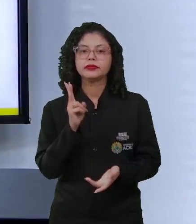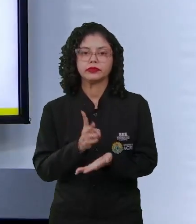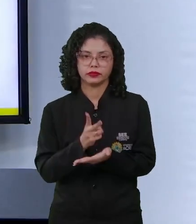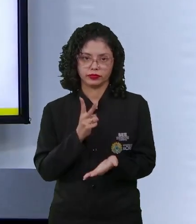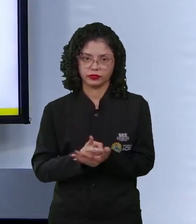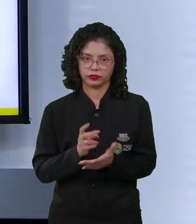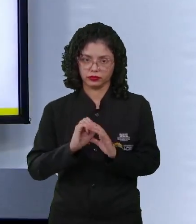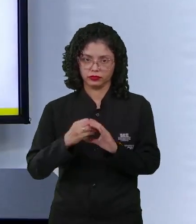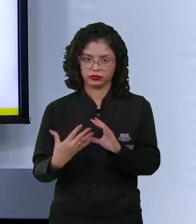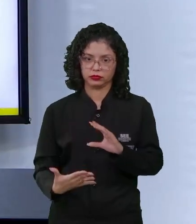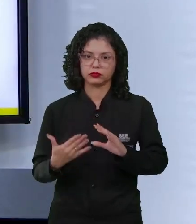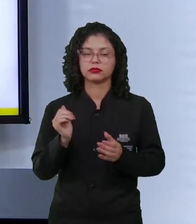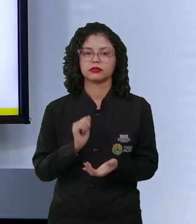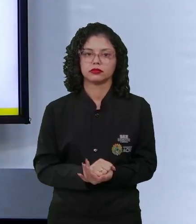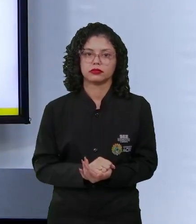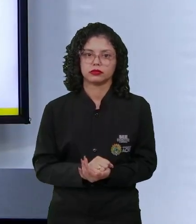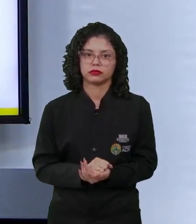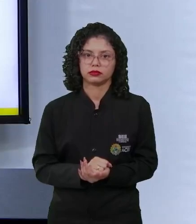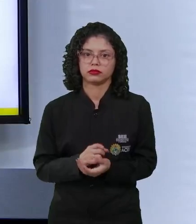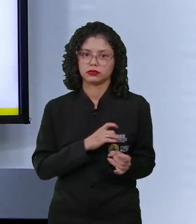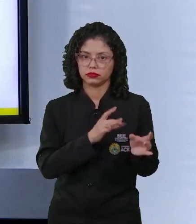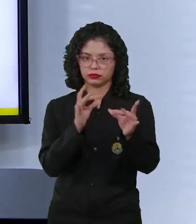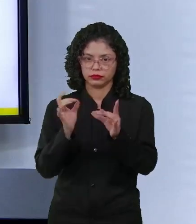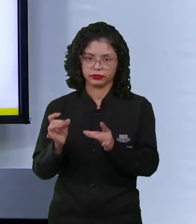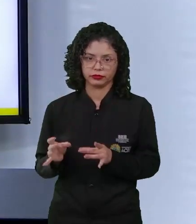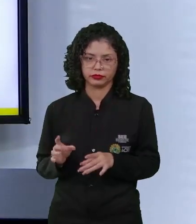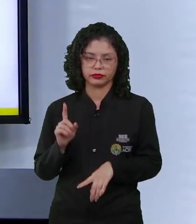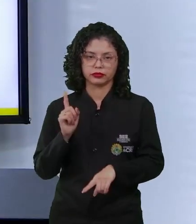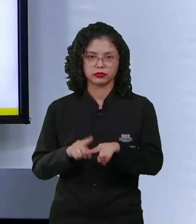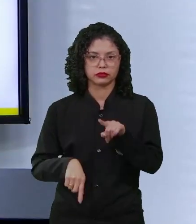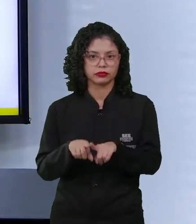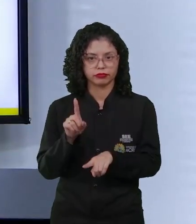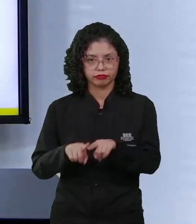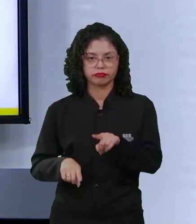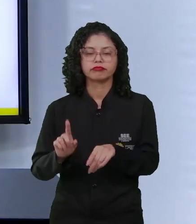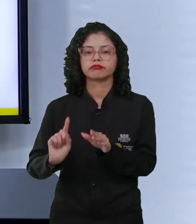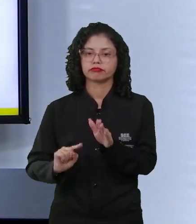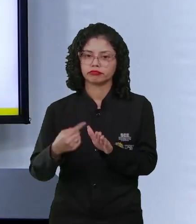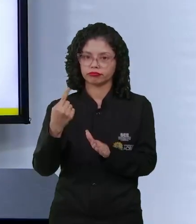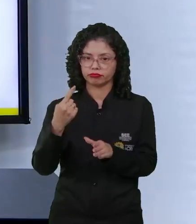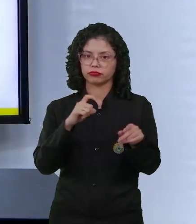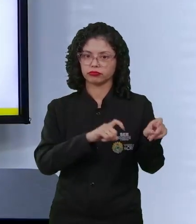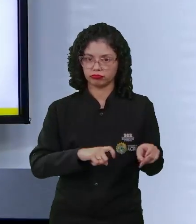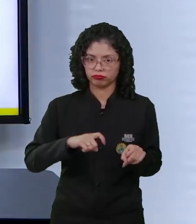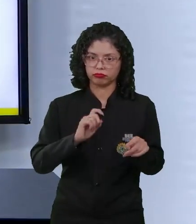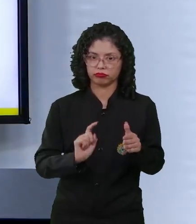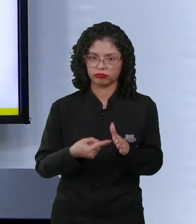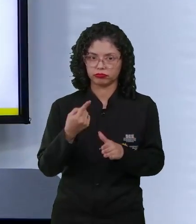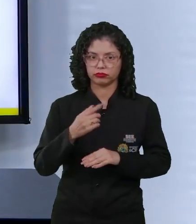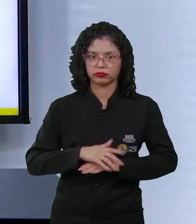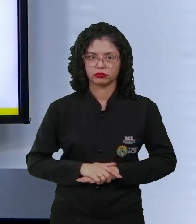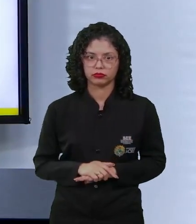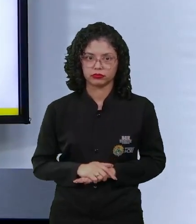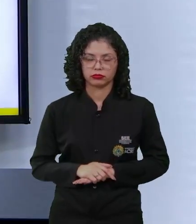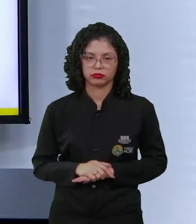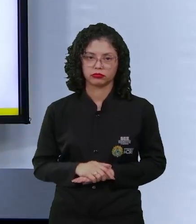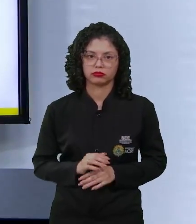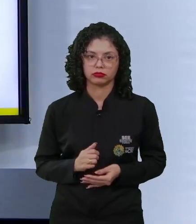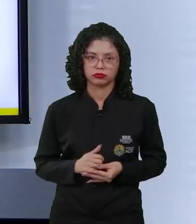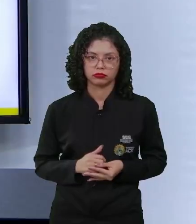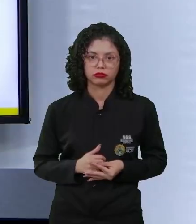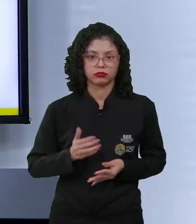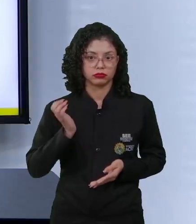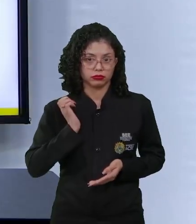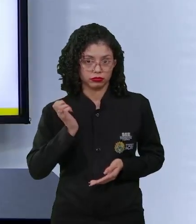se caracterizou por vender produtos agrícolas, produtos de primeira necessidade. O que é mais